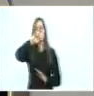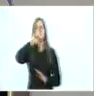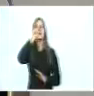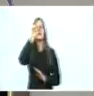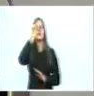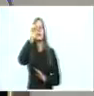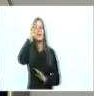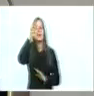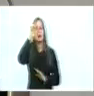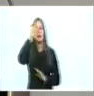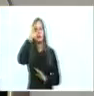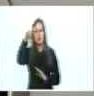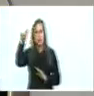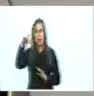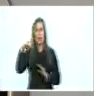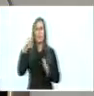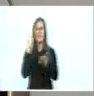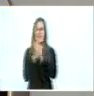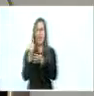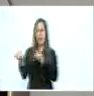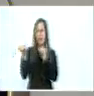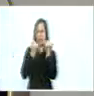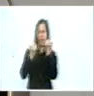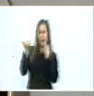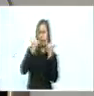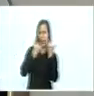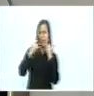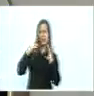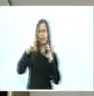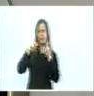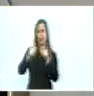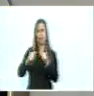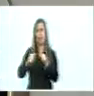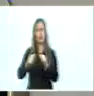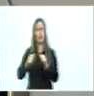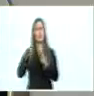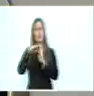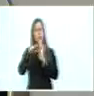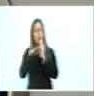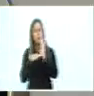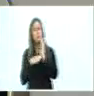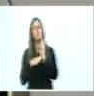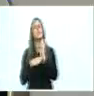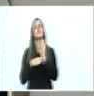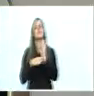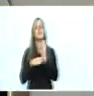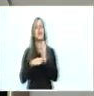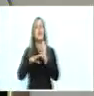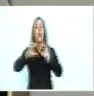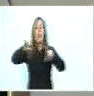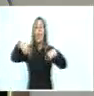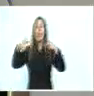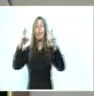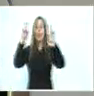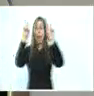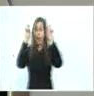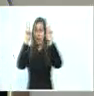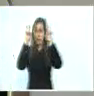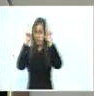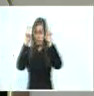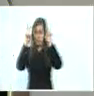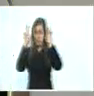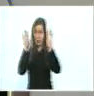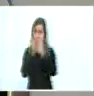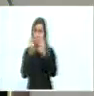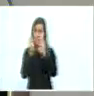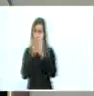esteja sempre informada dos andamentos dessa questão. Outro assunto que eu gostaria de trazer é sobre a questão do